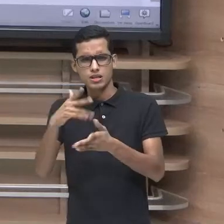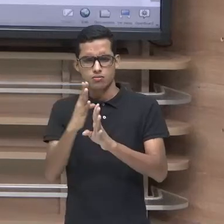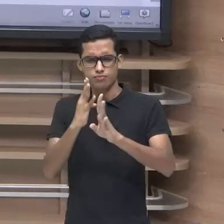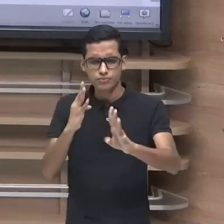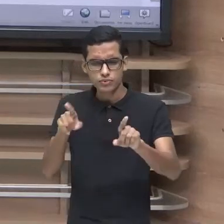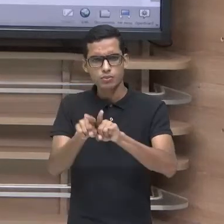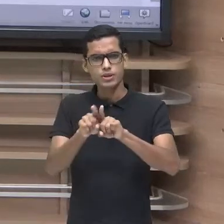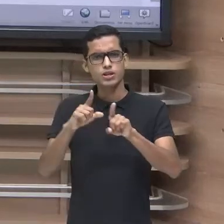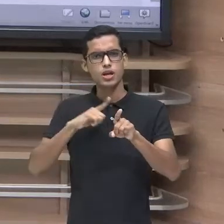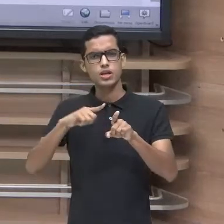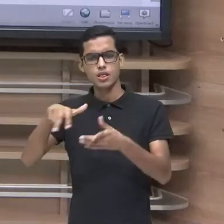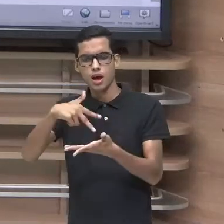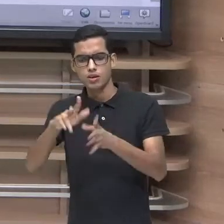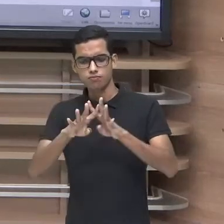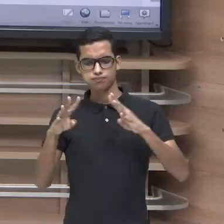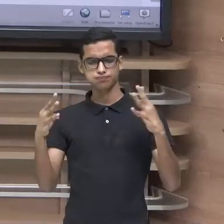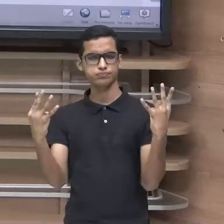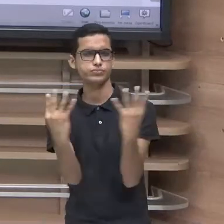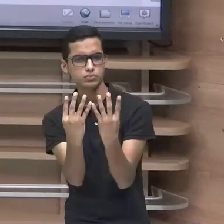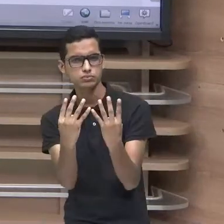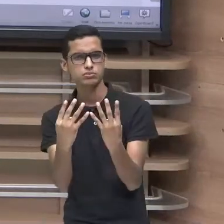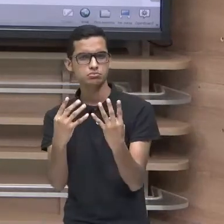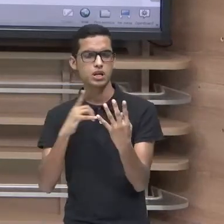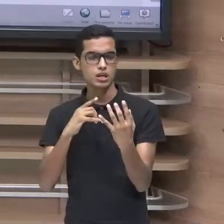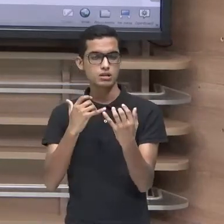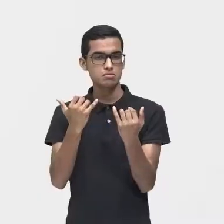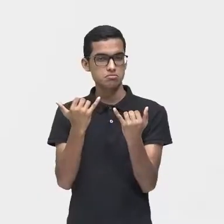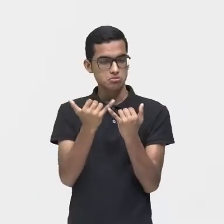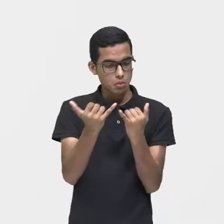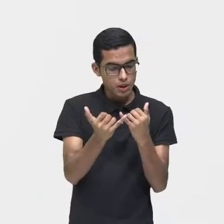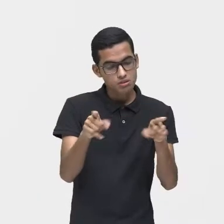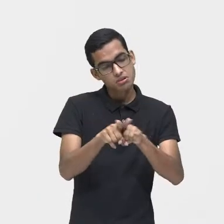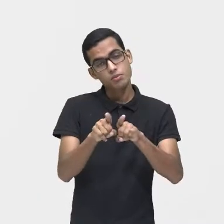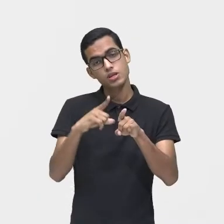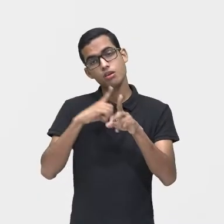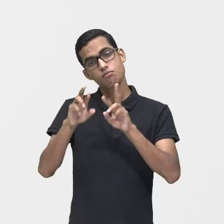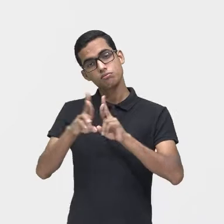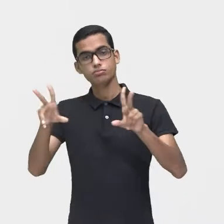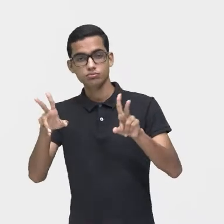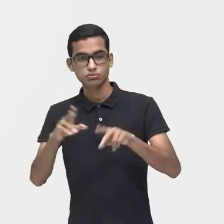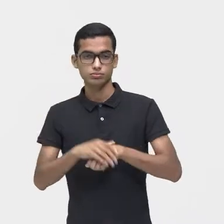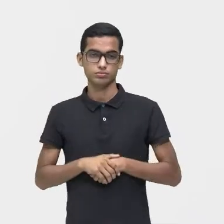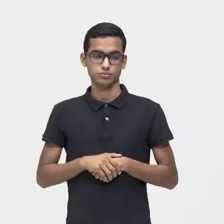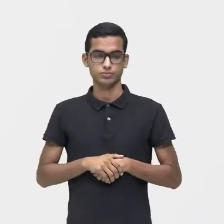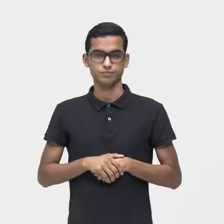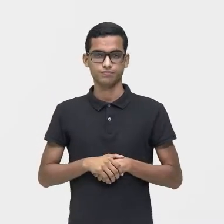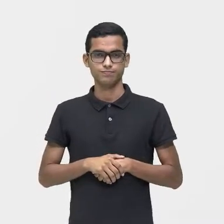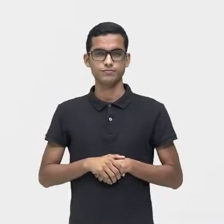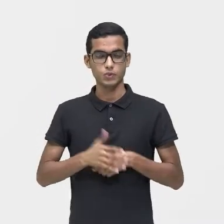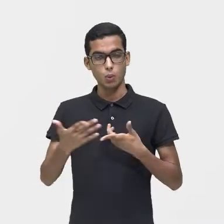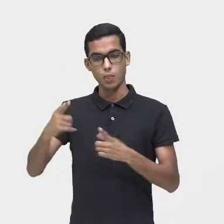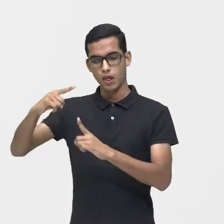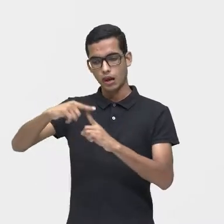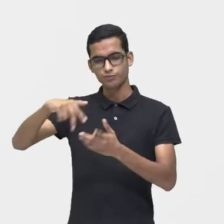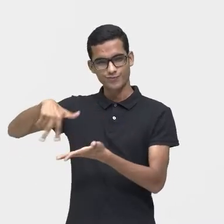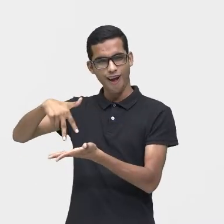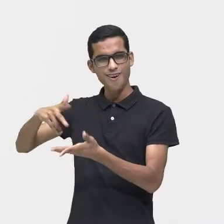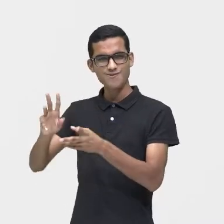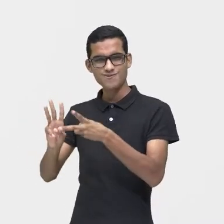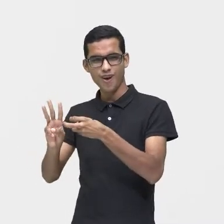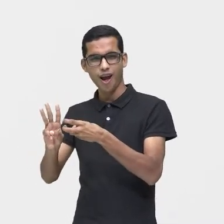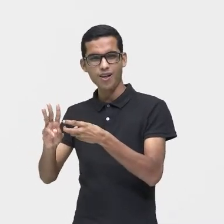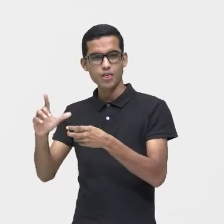algumas diferenças, assim como existem semelhanças. Esses tipos de dança, eles podem ser realizados em diversos